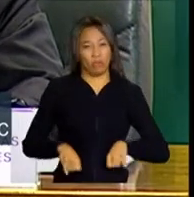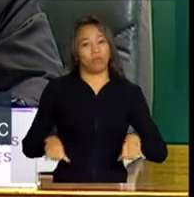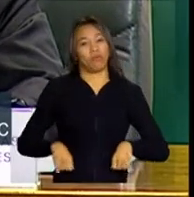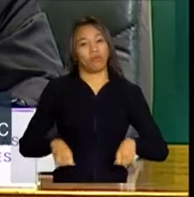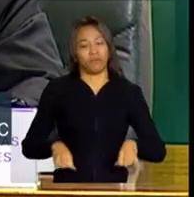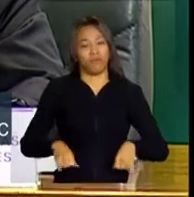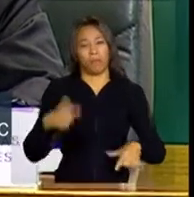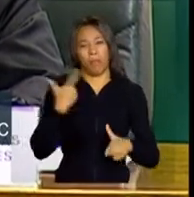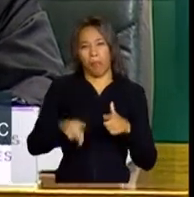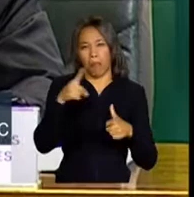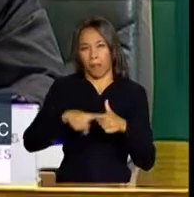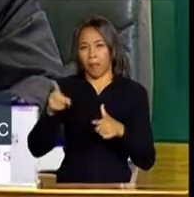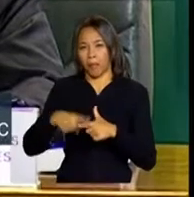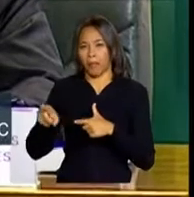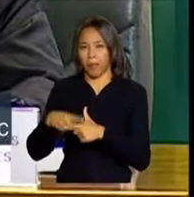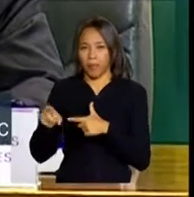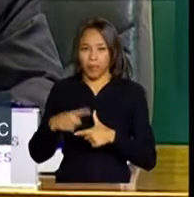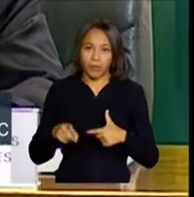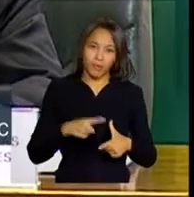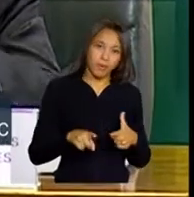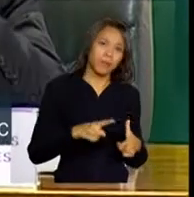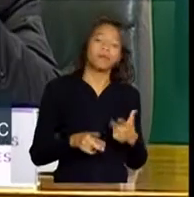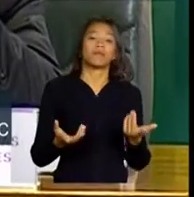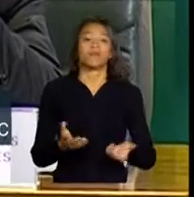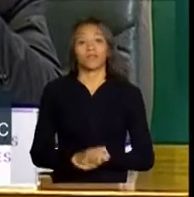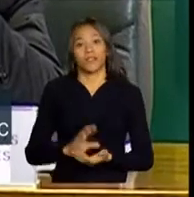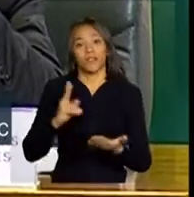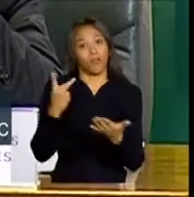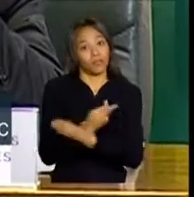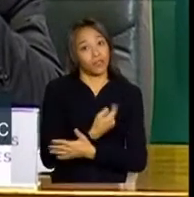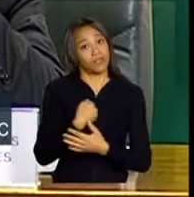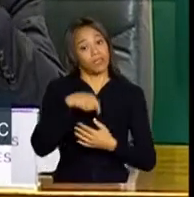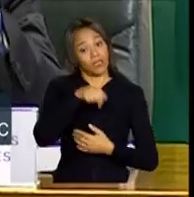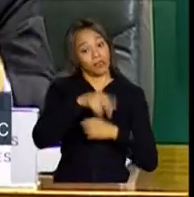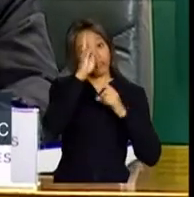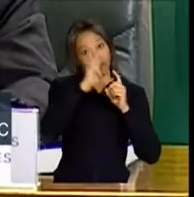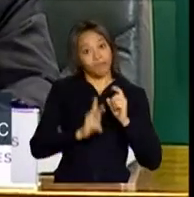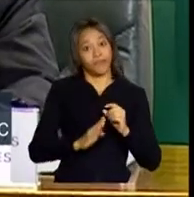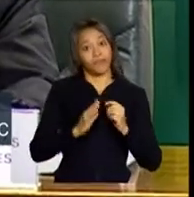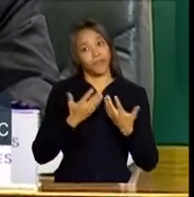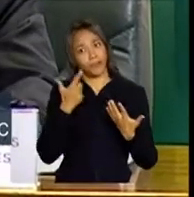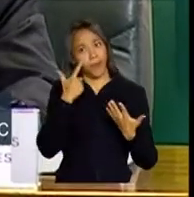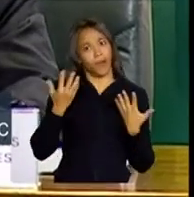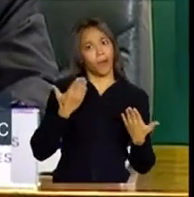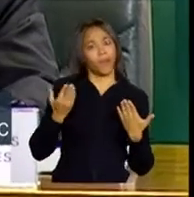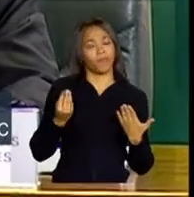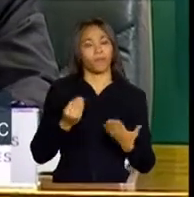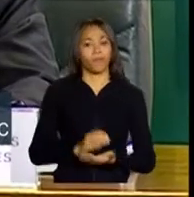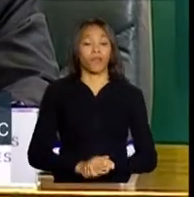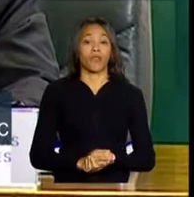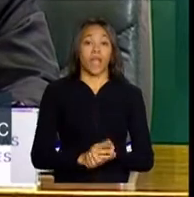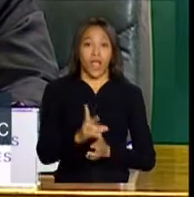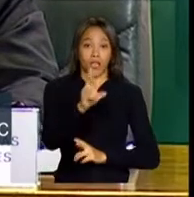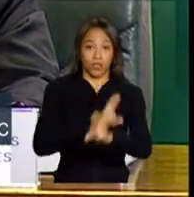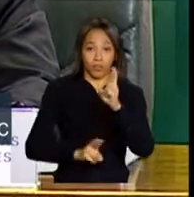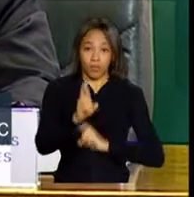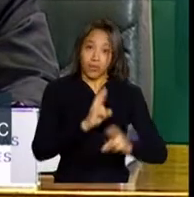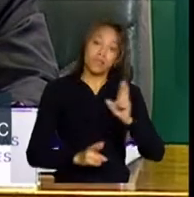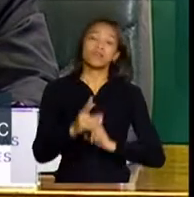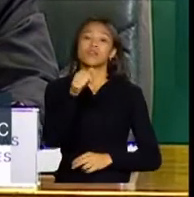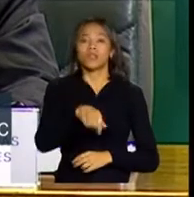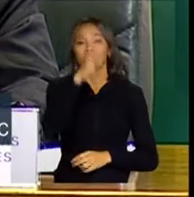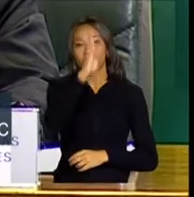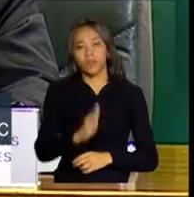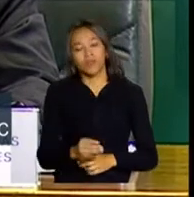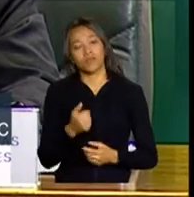perniciosos dos programas de subsídios Ilegais questionados pelo Brasil a diplomacia comercial brasileira em sua relação direta